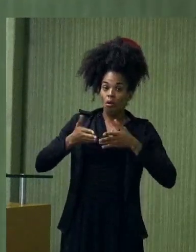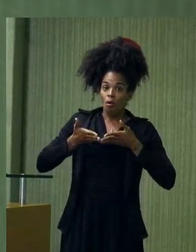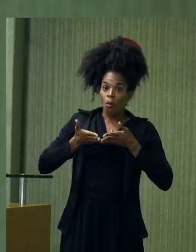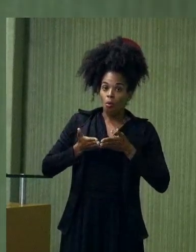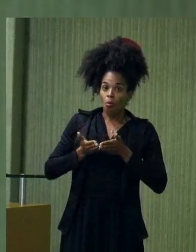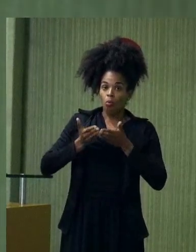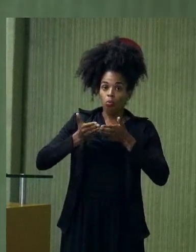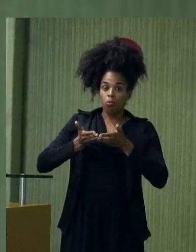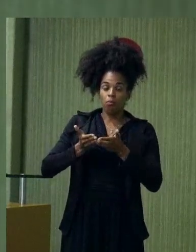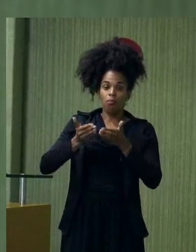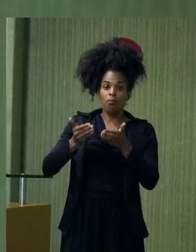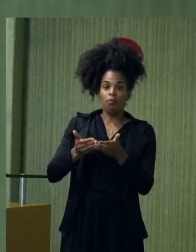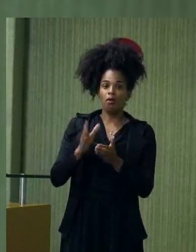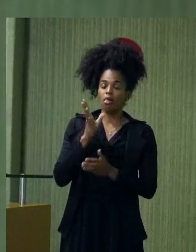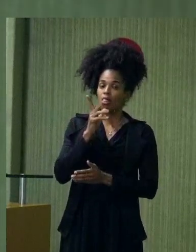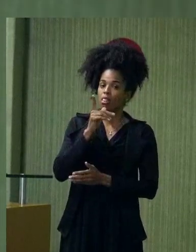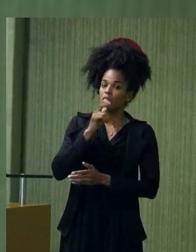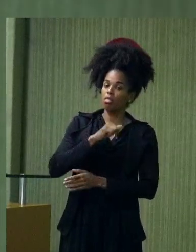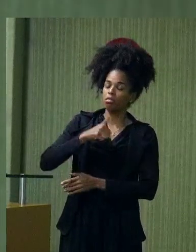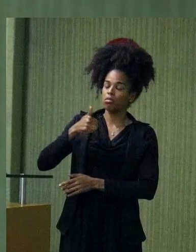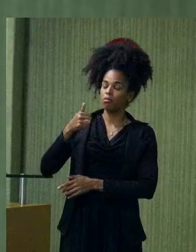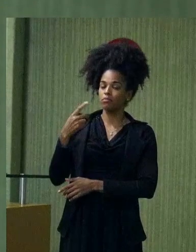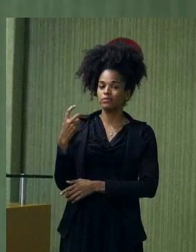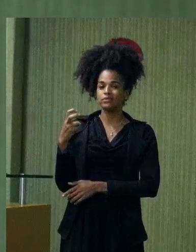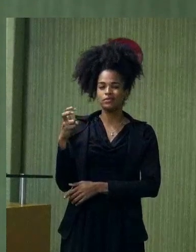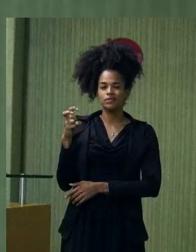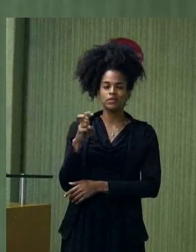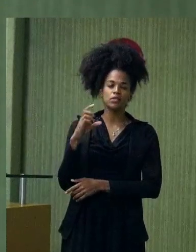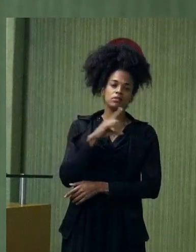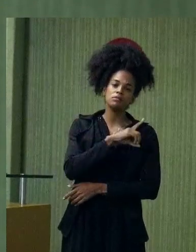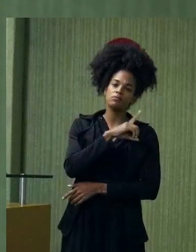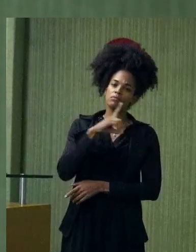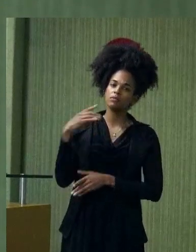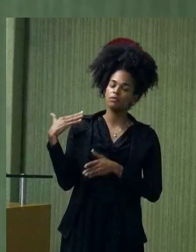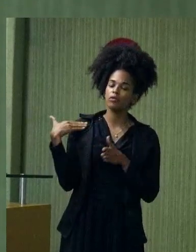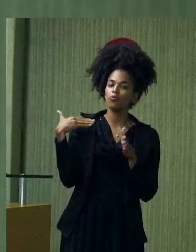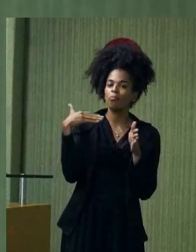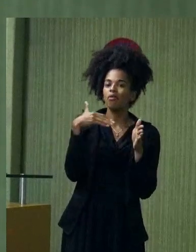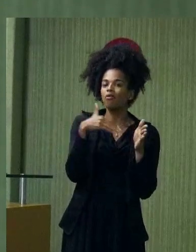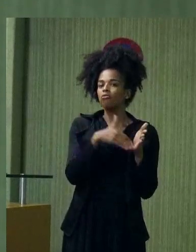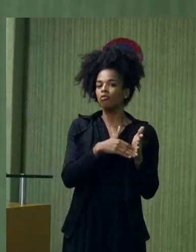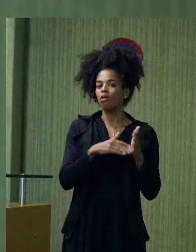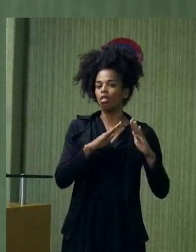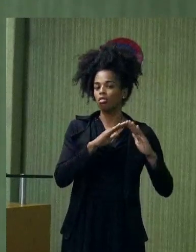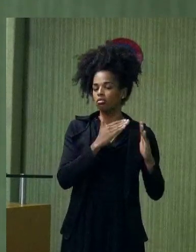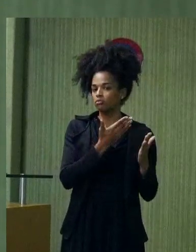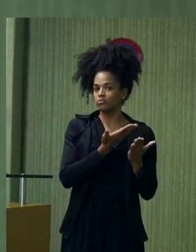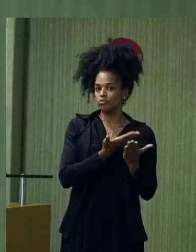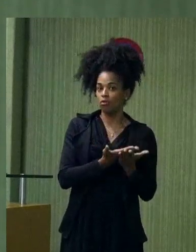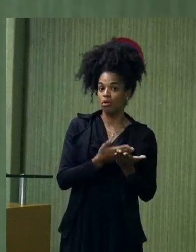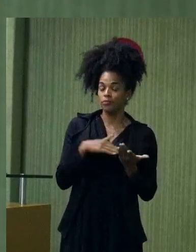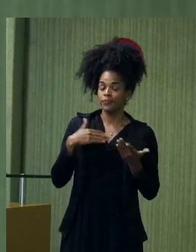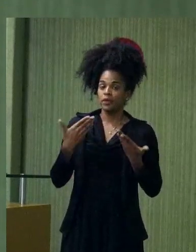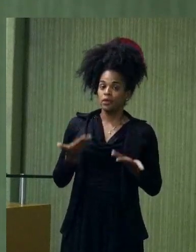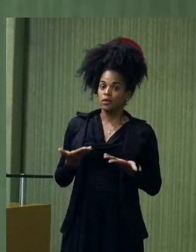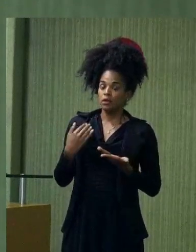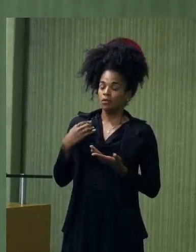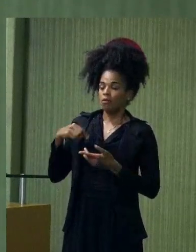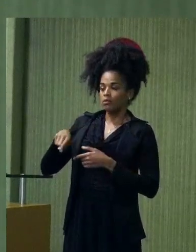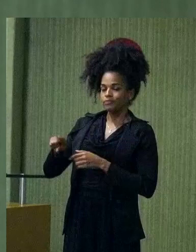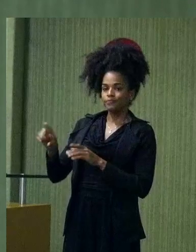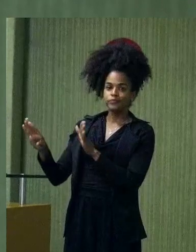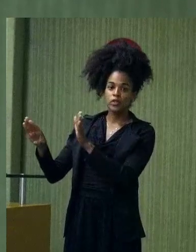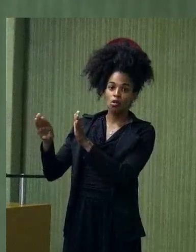15 dias às vezes para percorrer essa essa algumas escolas então elas Ela deixa o gás